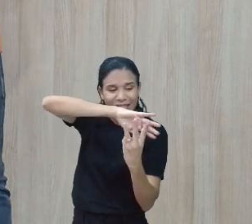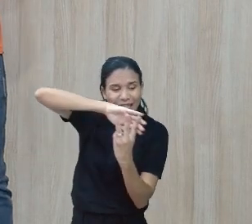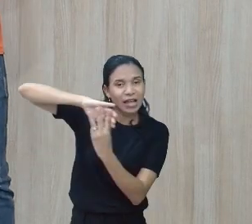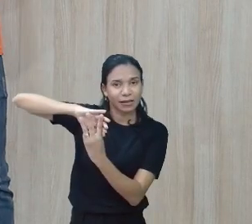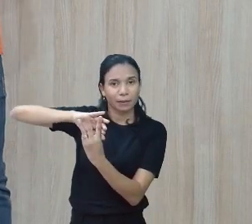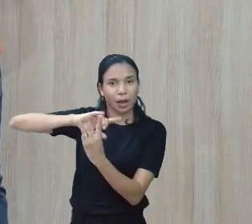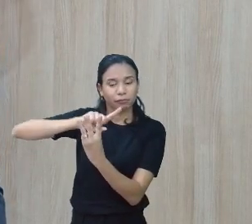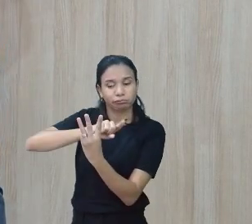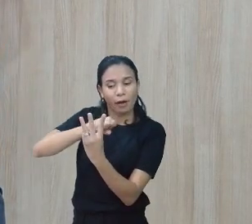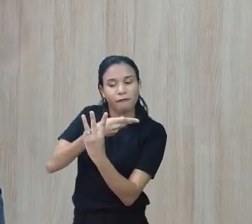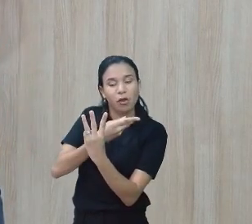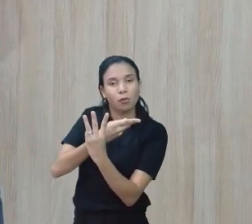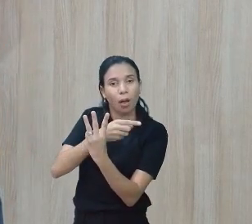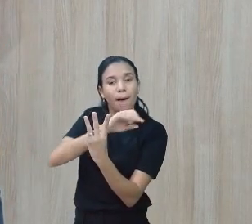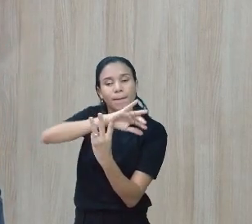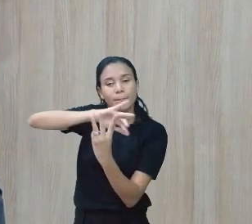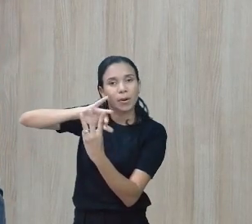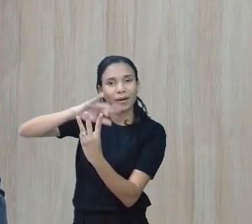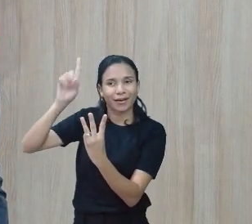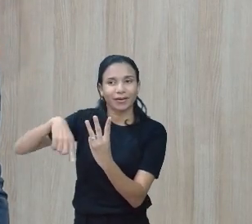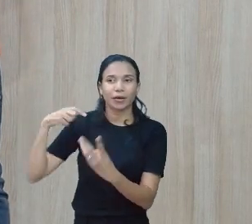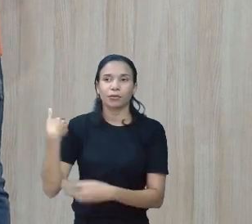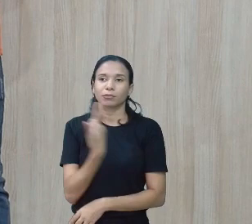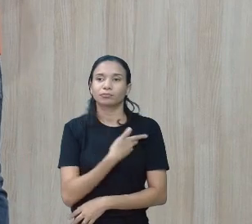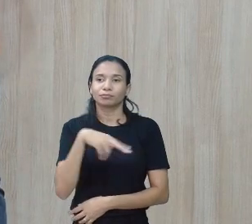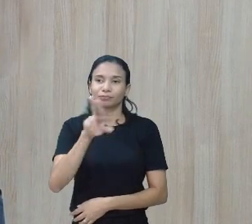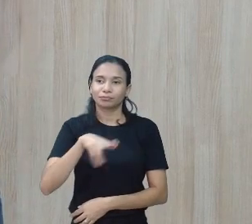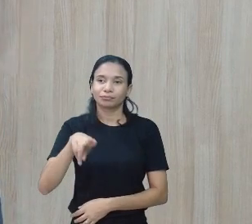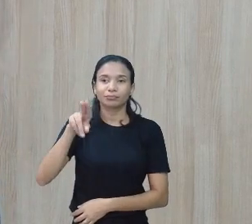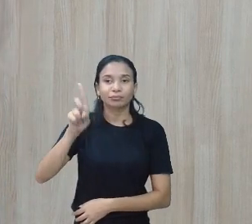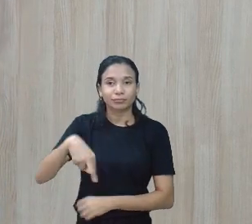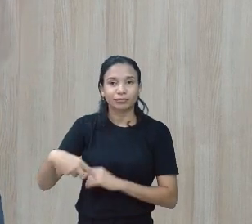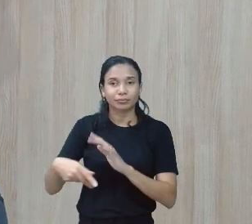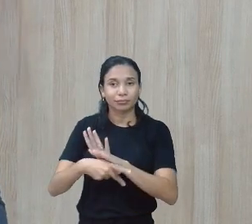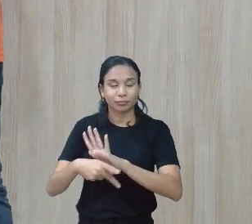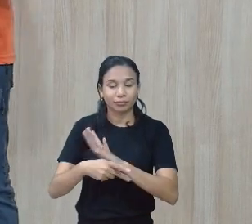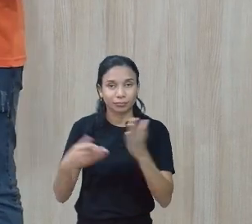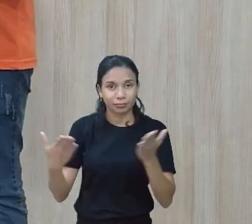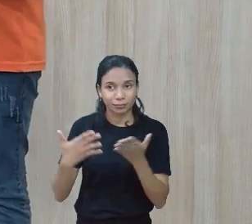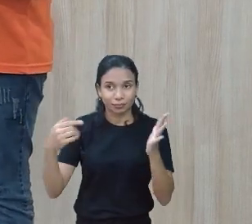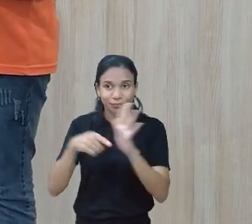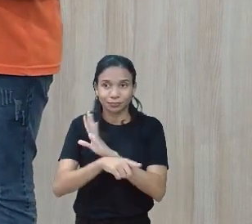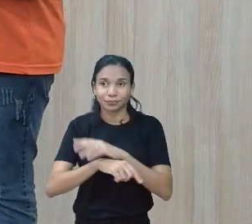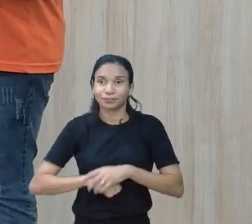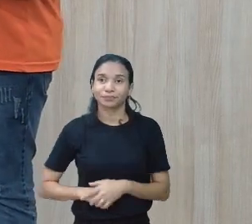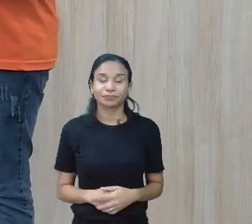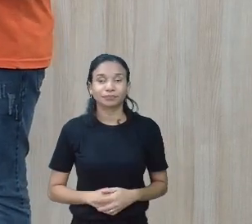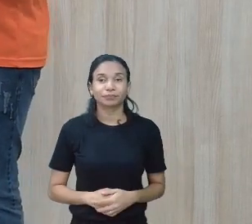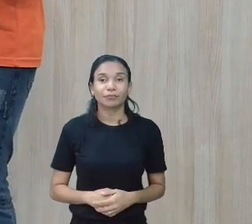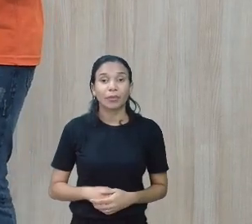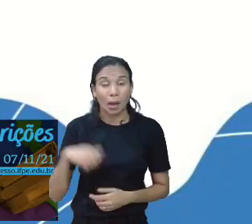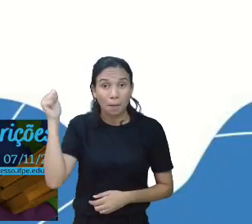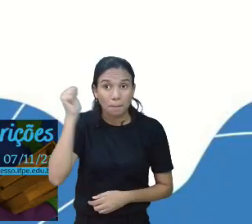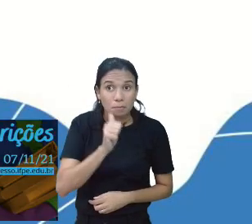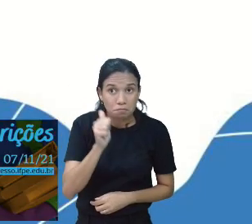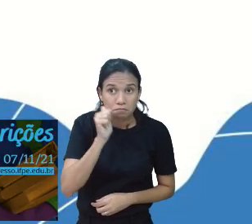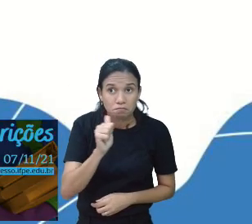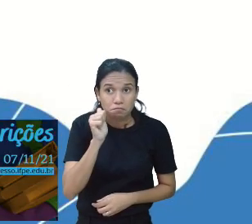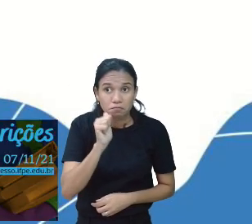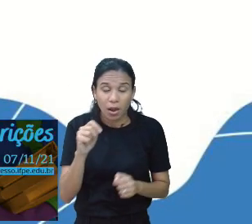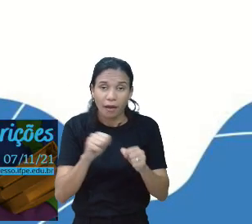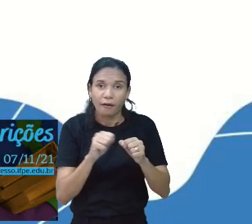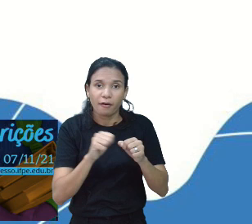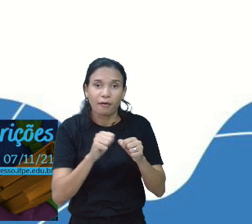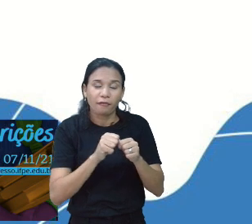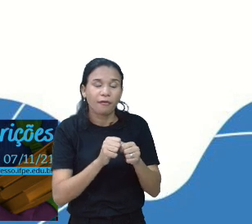que a gente vai trabalhar nesse descritor e na nossa questão de agora. Gilda completou